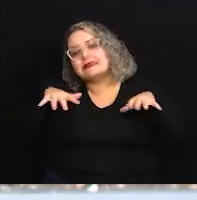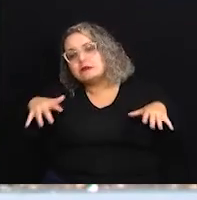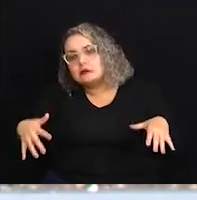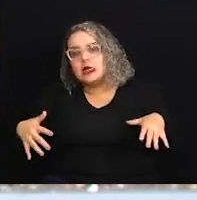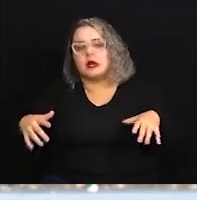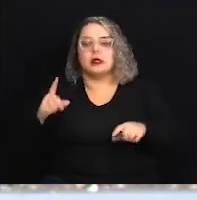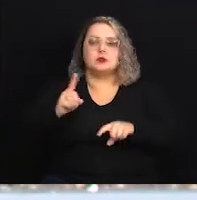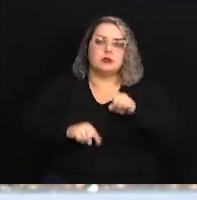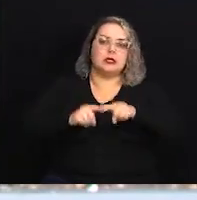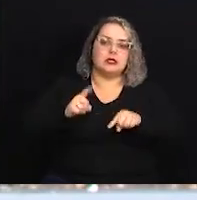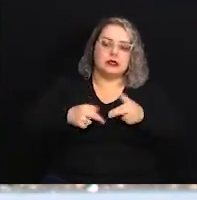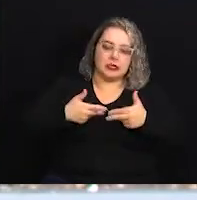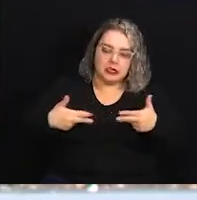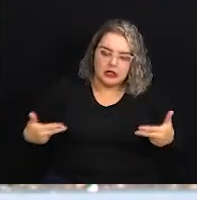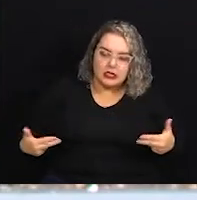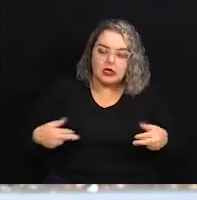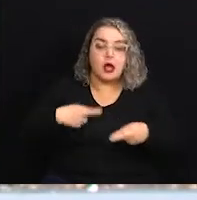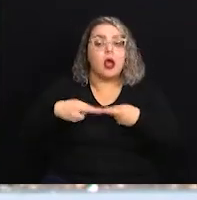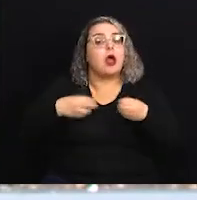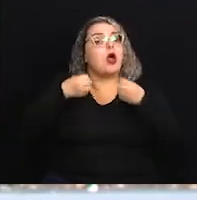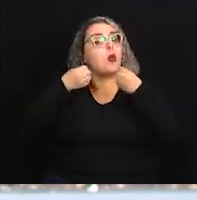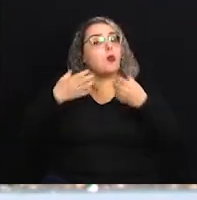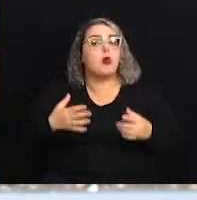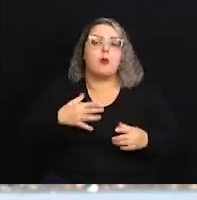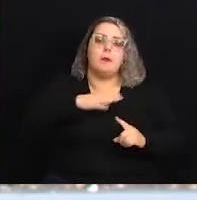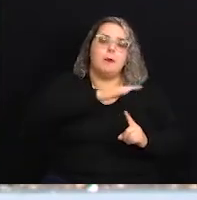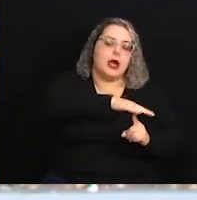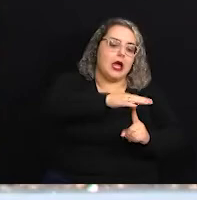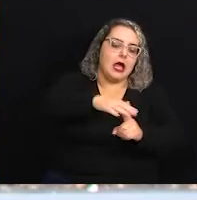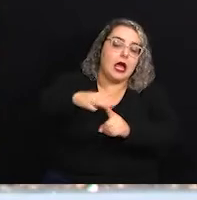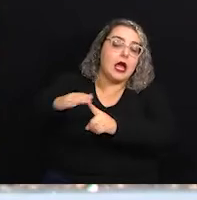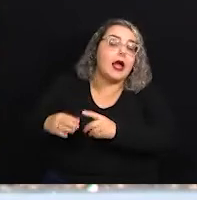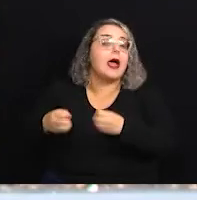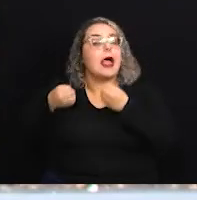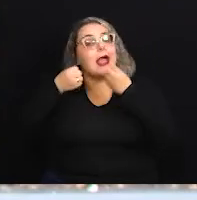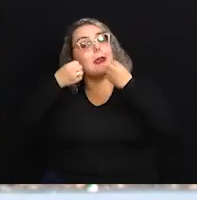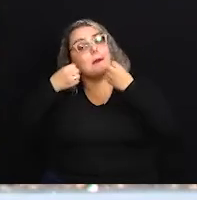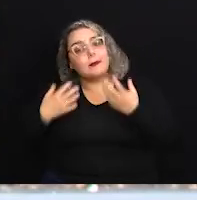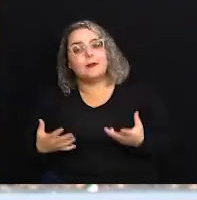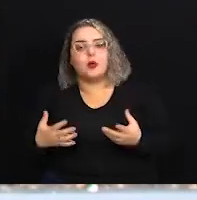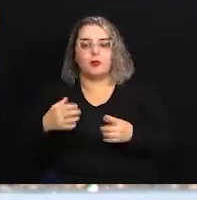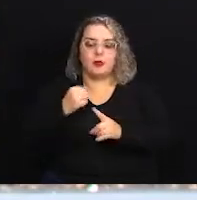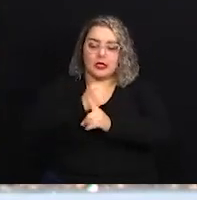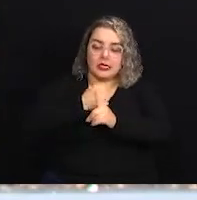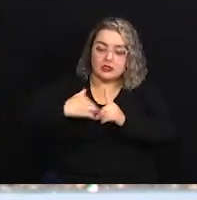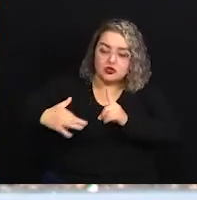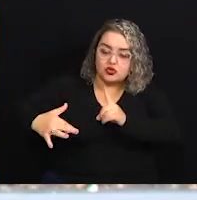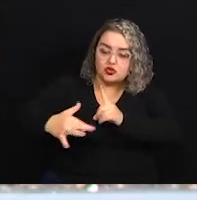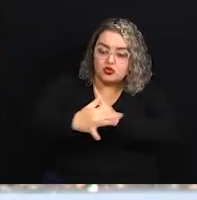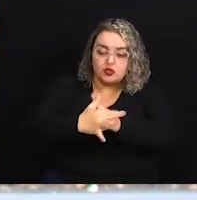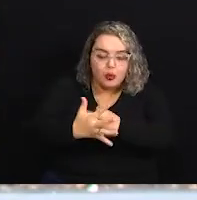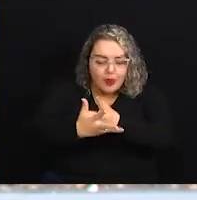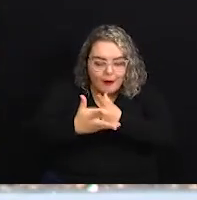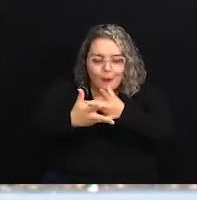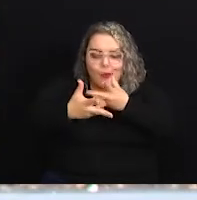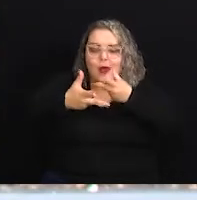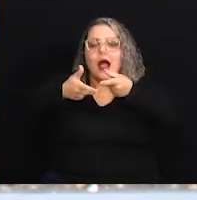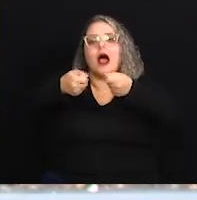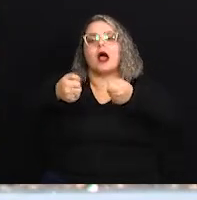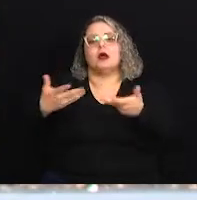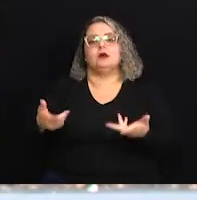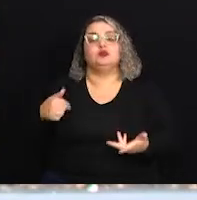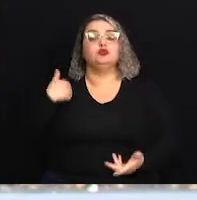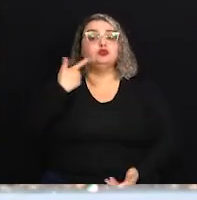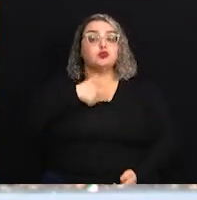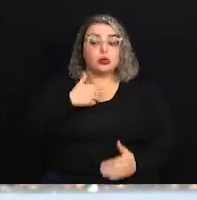materiais recicláveis. É bom para a natureza, é bom para a sociedade, enfim, é uma riqueza